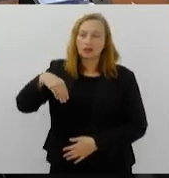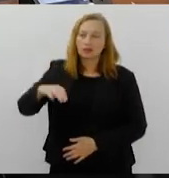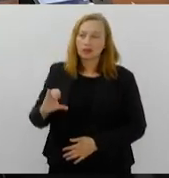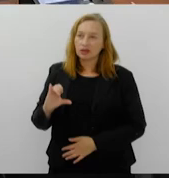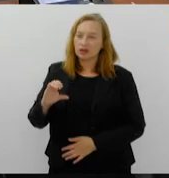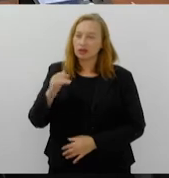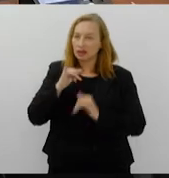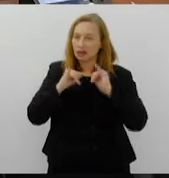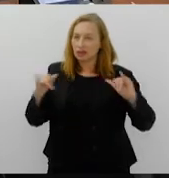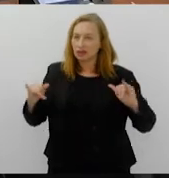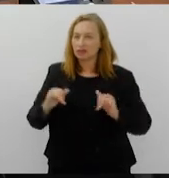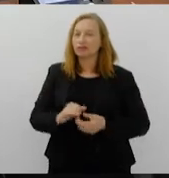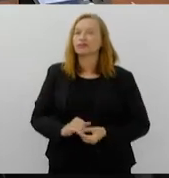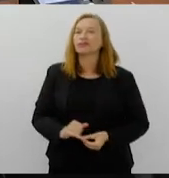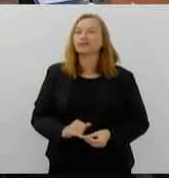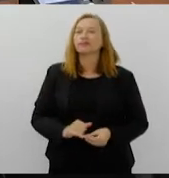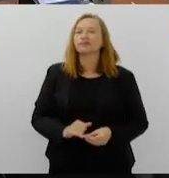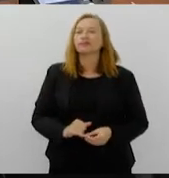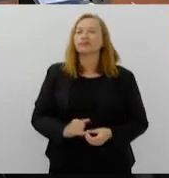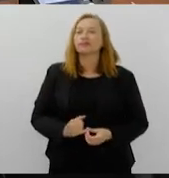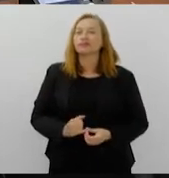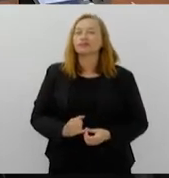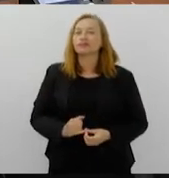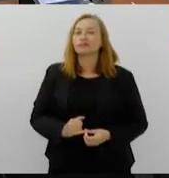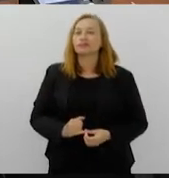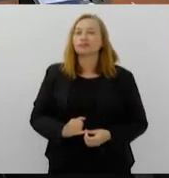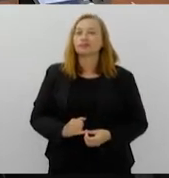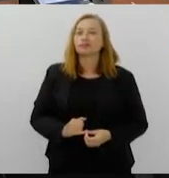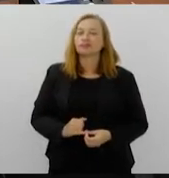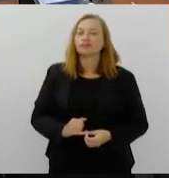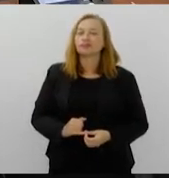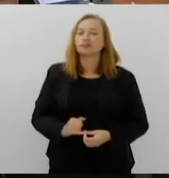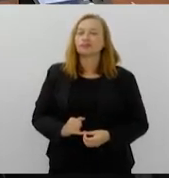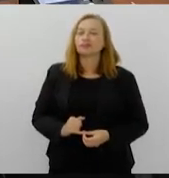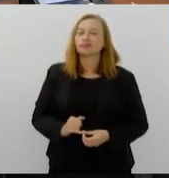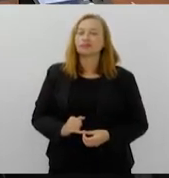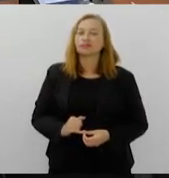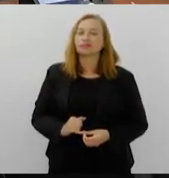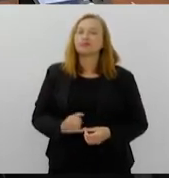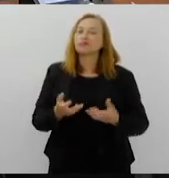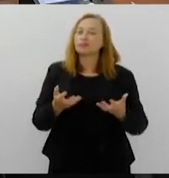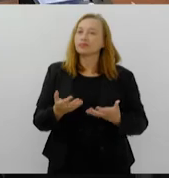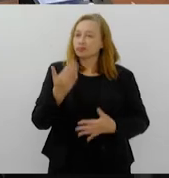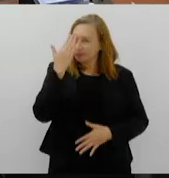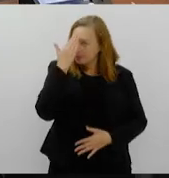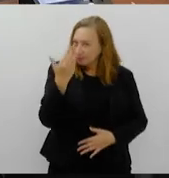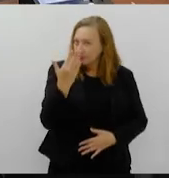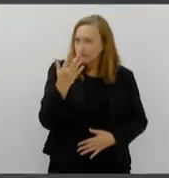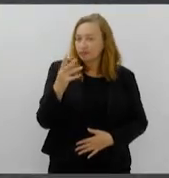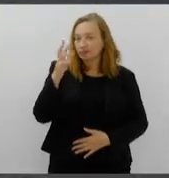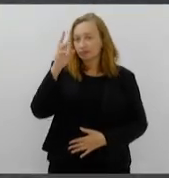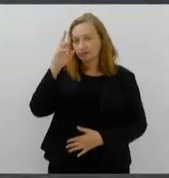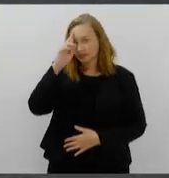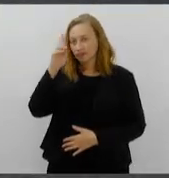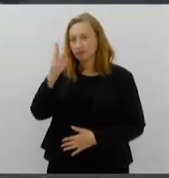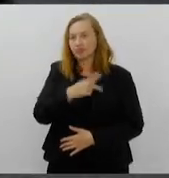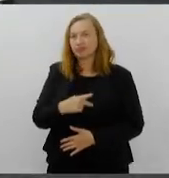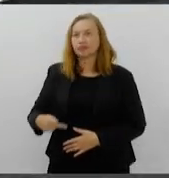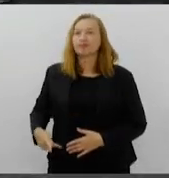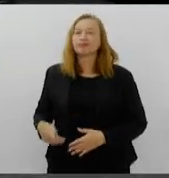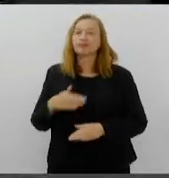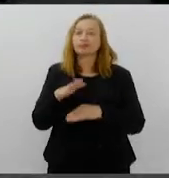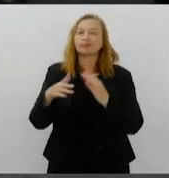declaração. Presidente, queria, em primeiro lugar, agradecer Vossa Excelência os deputados que